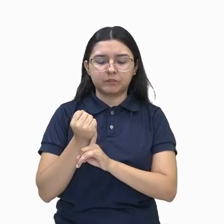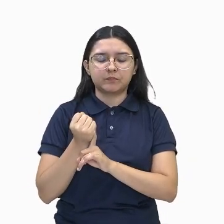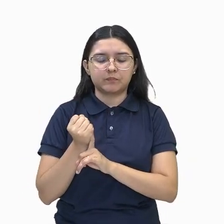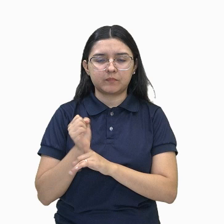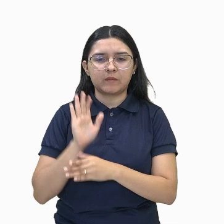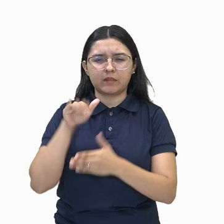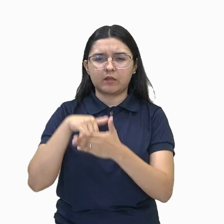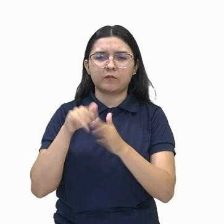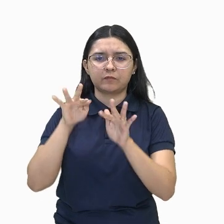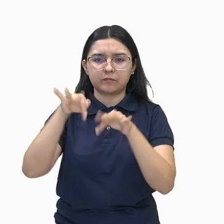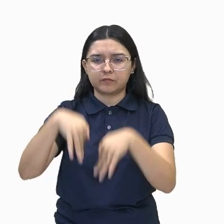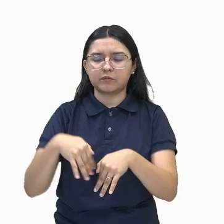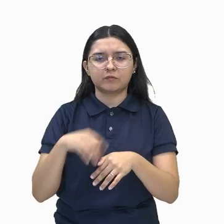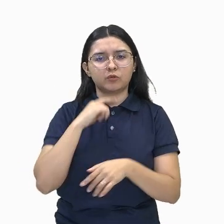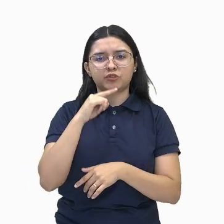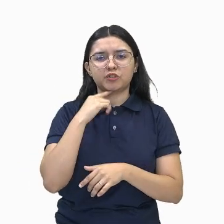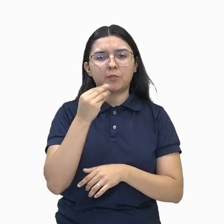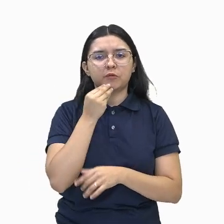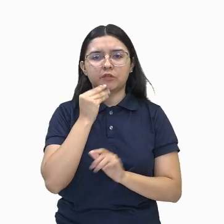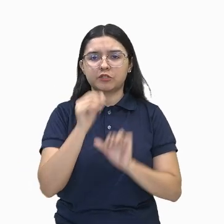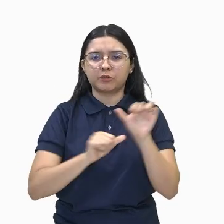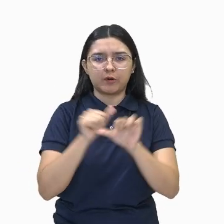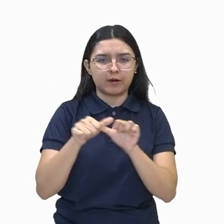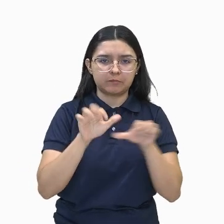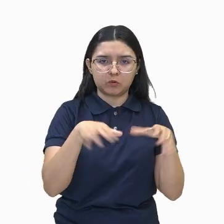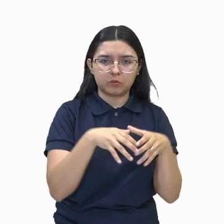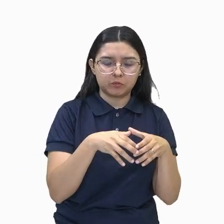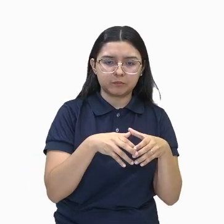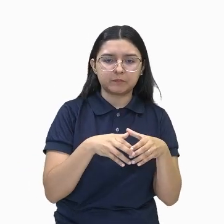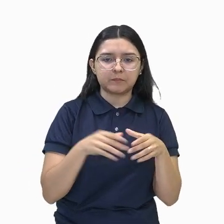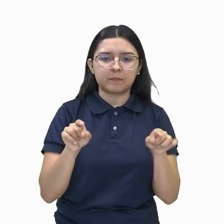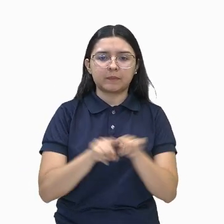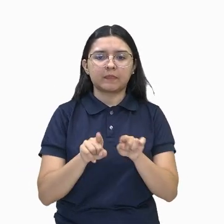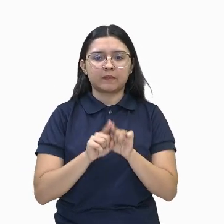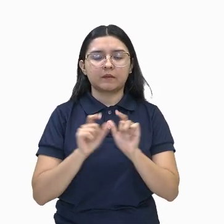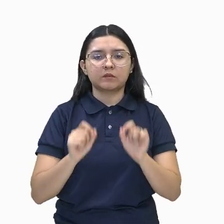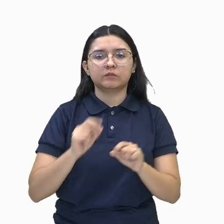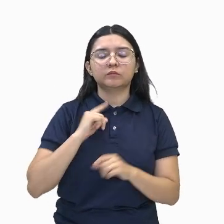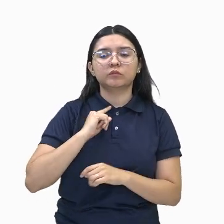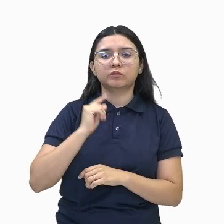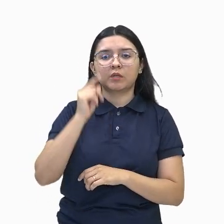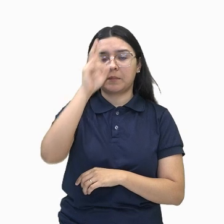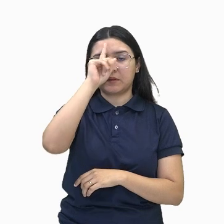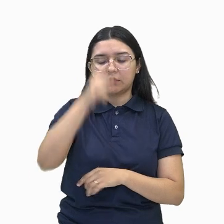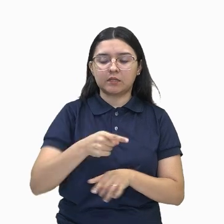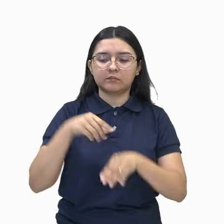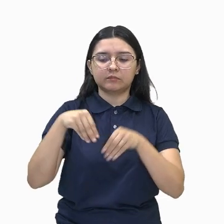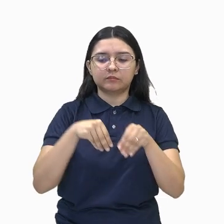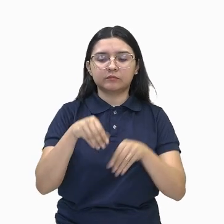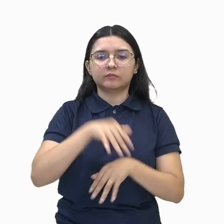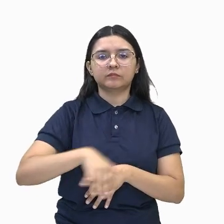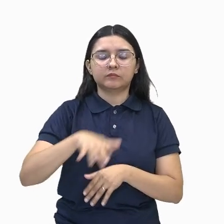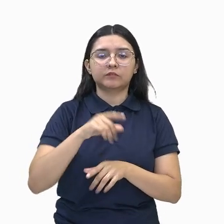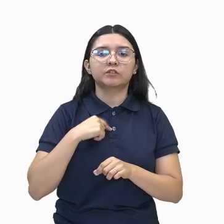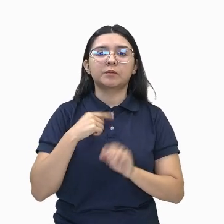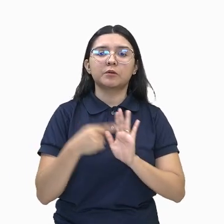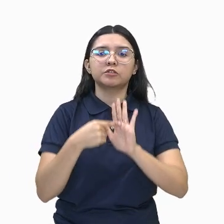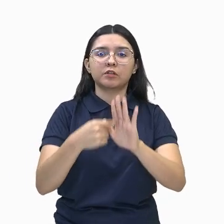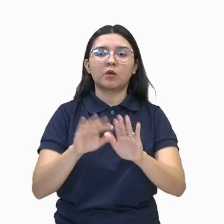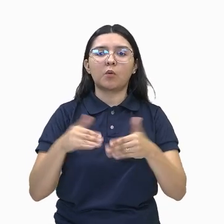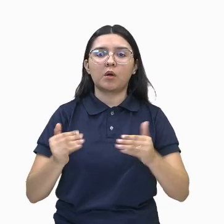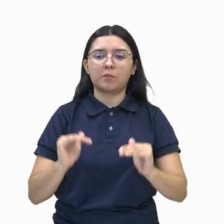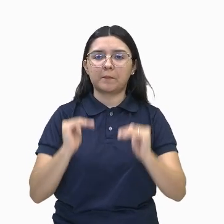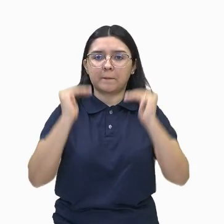de modificar suas condições. Ser ou não dono de terras era o fator que definia o lugar do indivíduo na